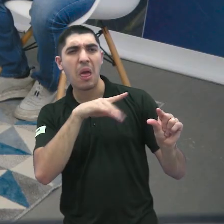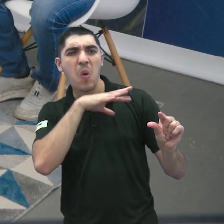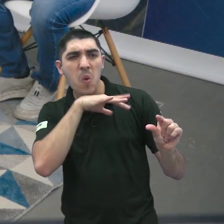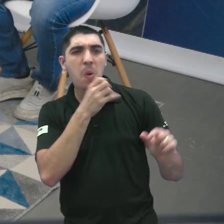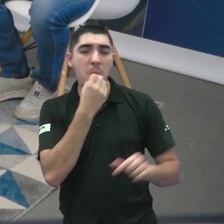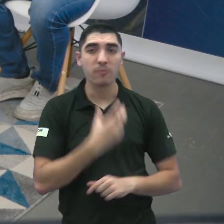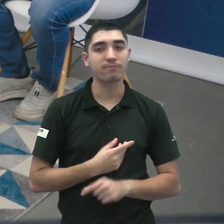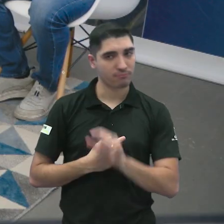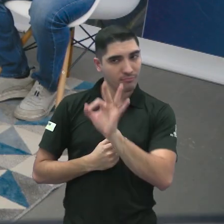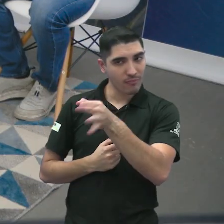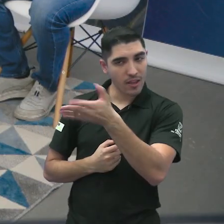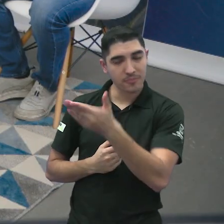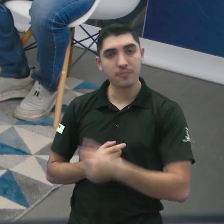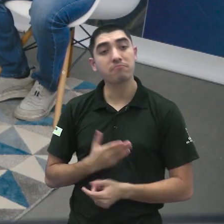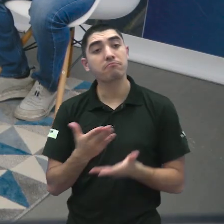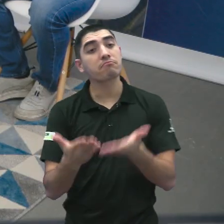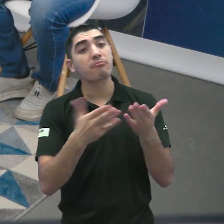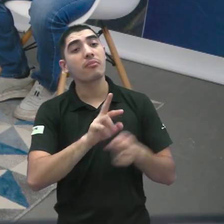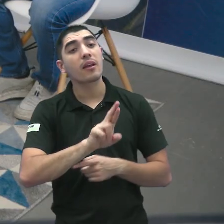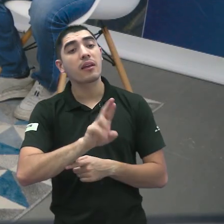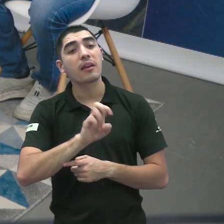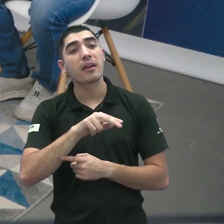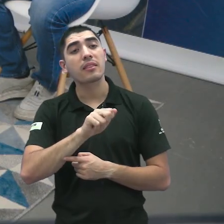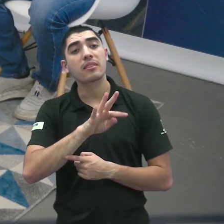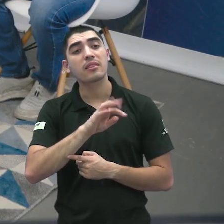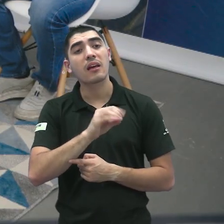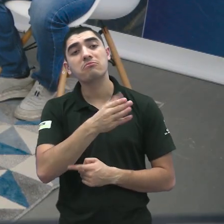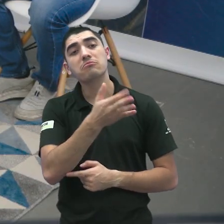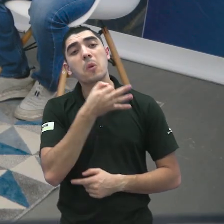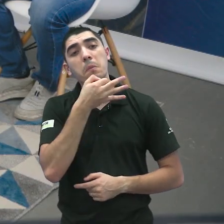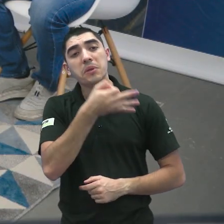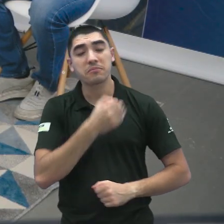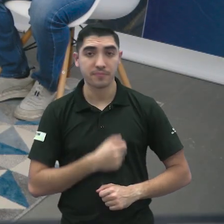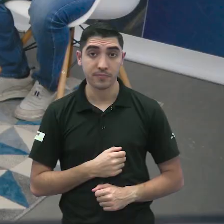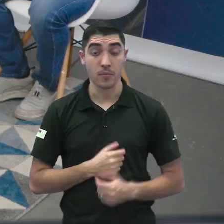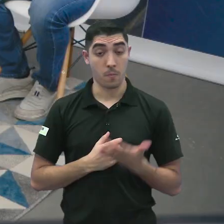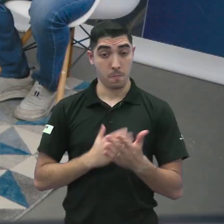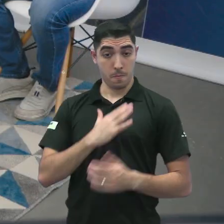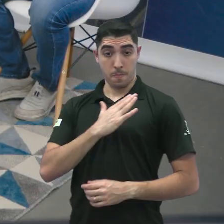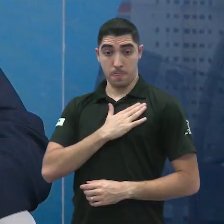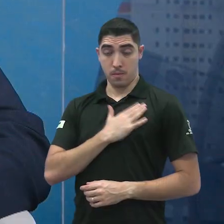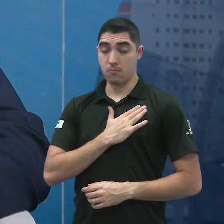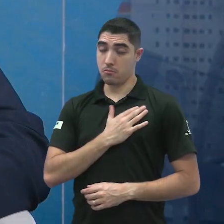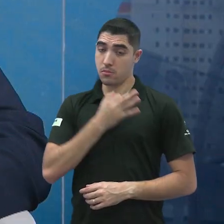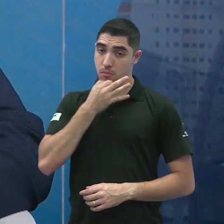perfeito. Renato, e sobre essa situação, qual é o seu ponto de vista? O meu ponto de vista é assim, eu acho que